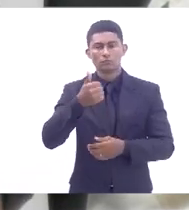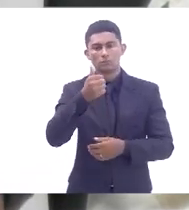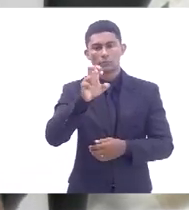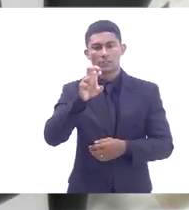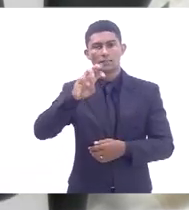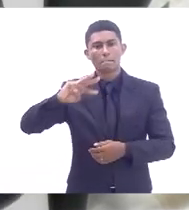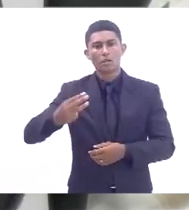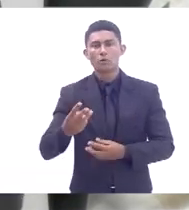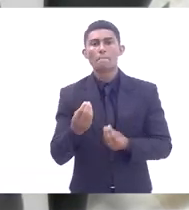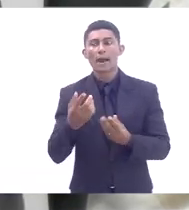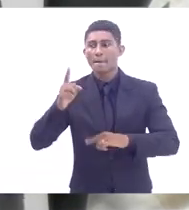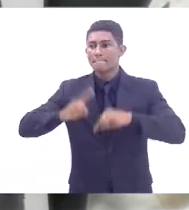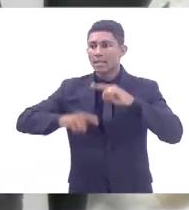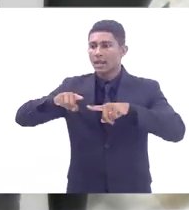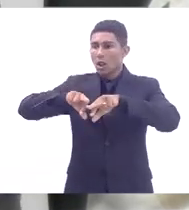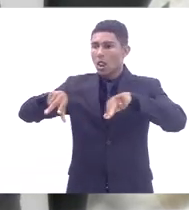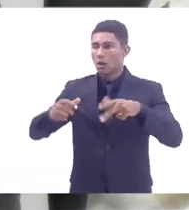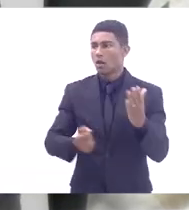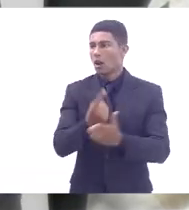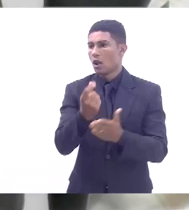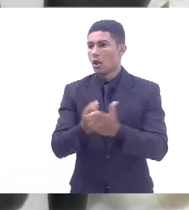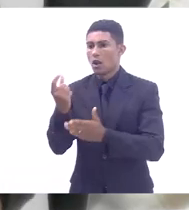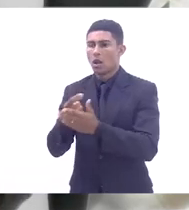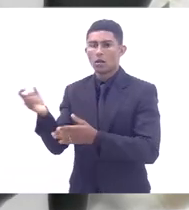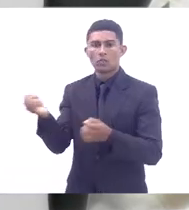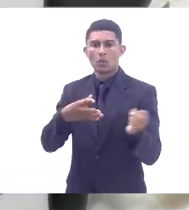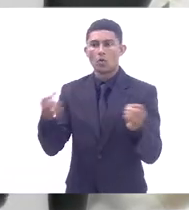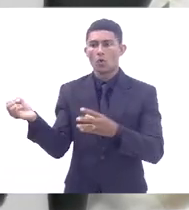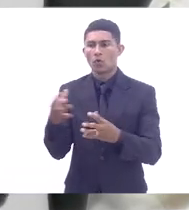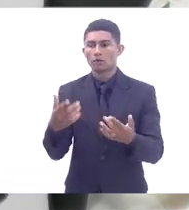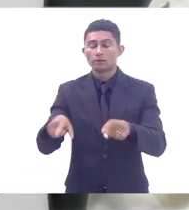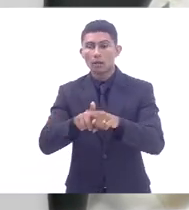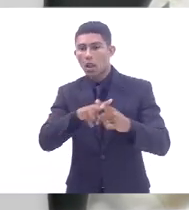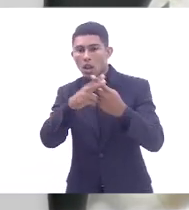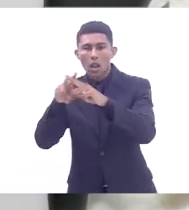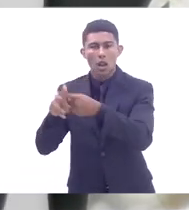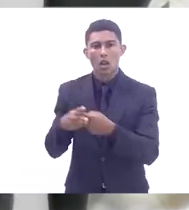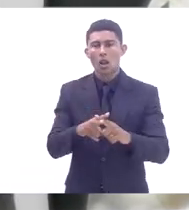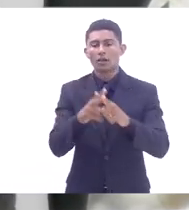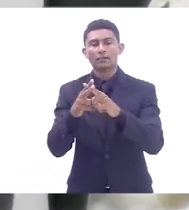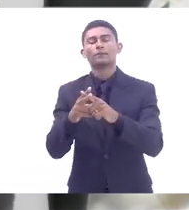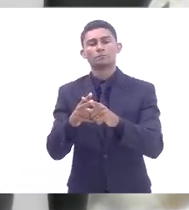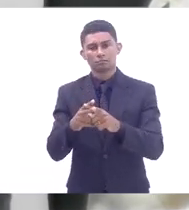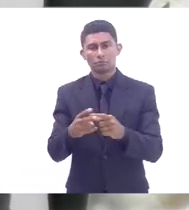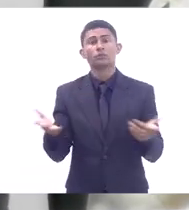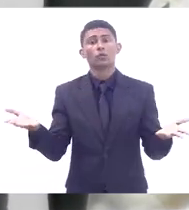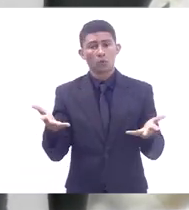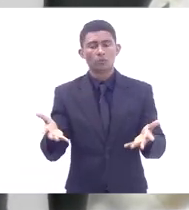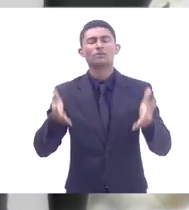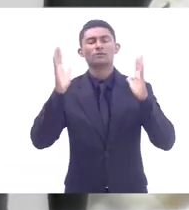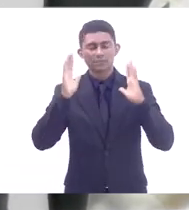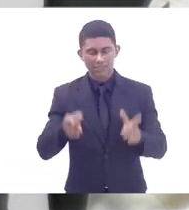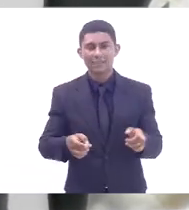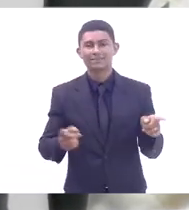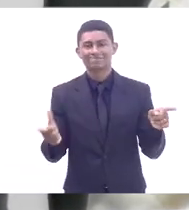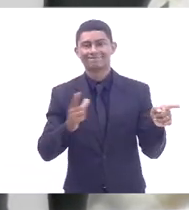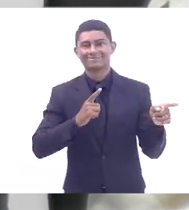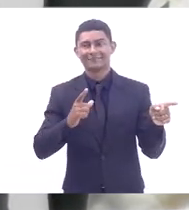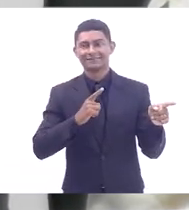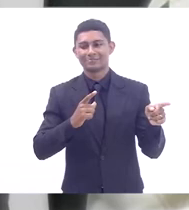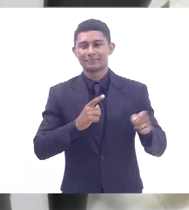comprar novos equipamentos e manutenção do equipamento a nossa comunidade terminou esse recurso ou de estarmos com eles lá com a